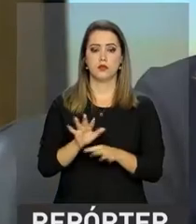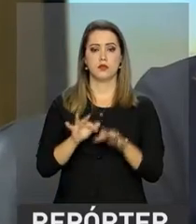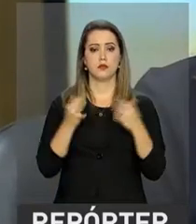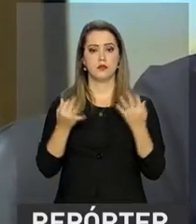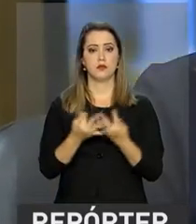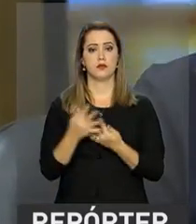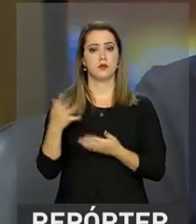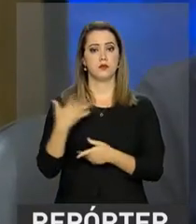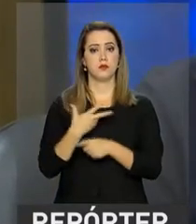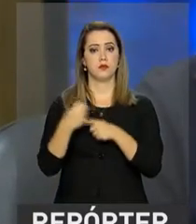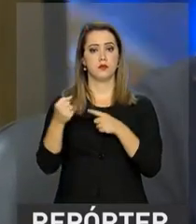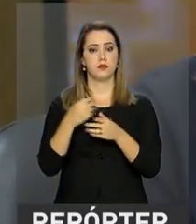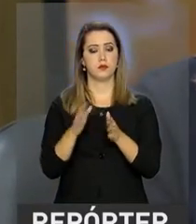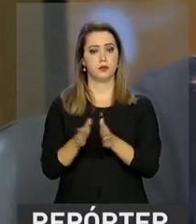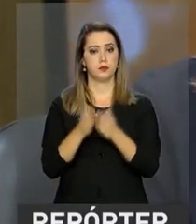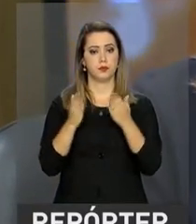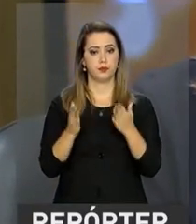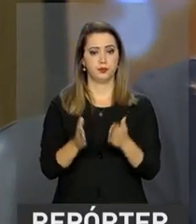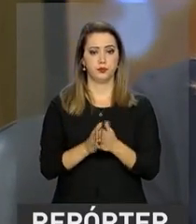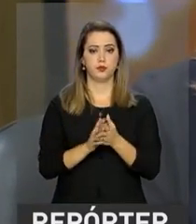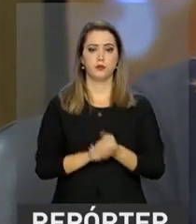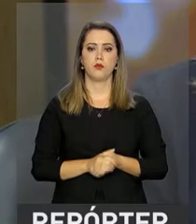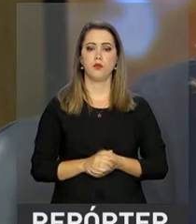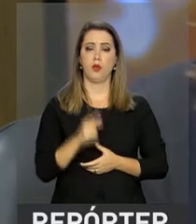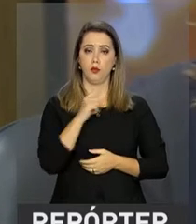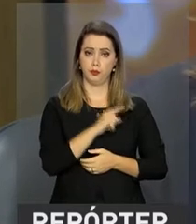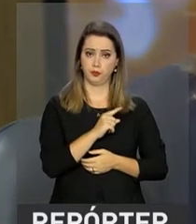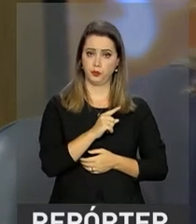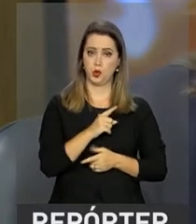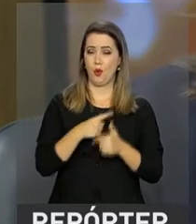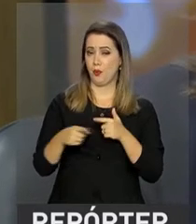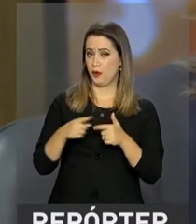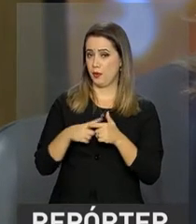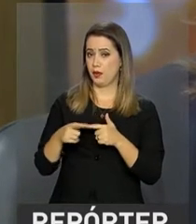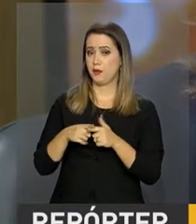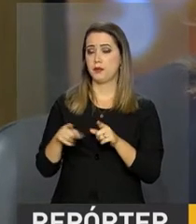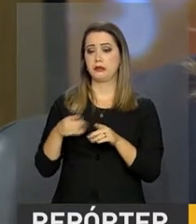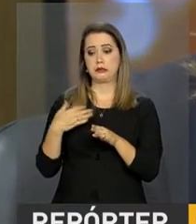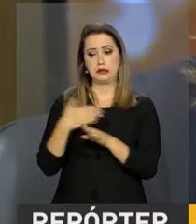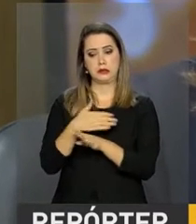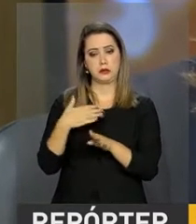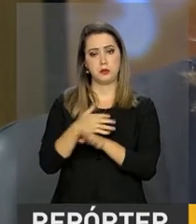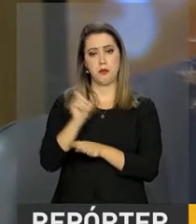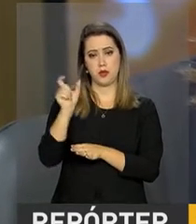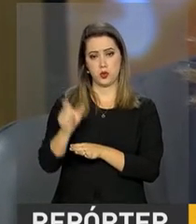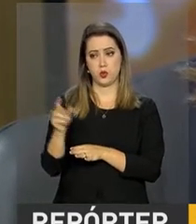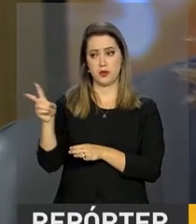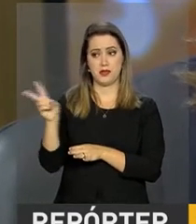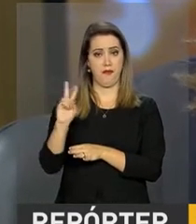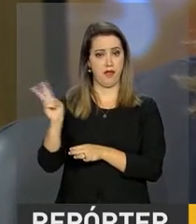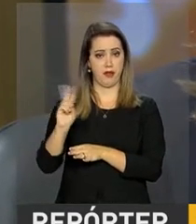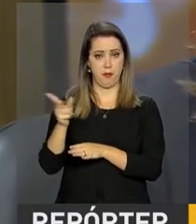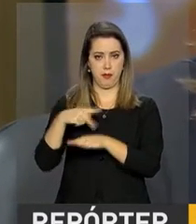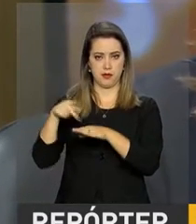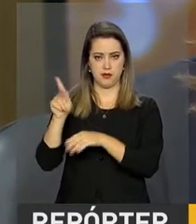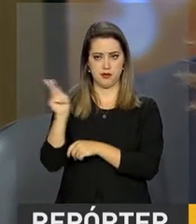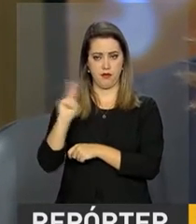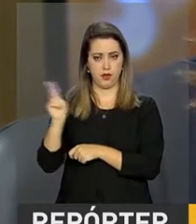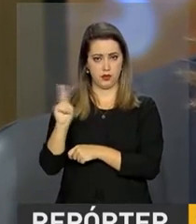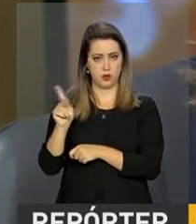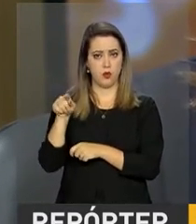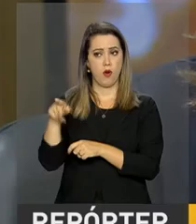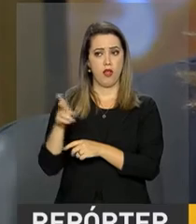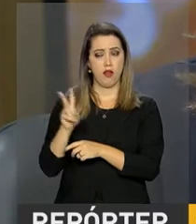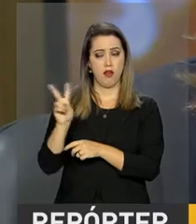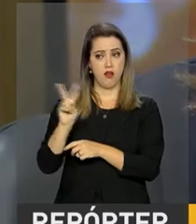pobreza a crise que levou refugiados venezuelanos a roraima também foi discutida no programa segundo o ministro as mar terra um grupo de ministros